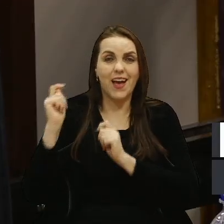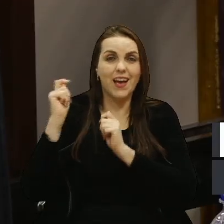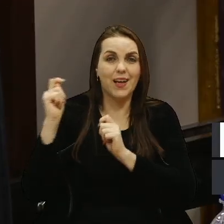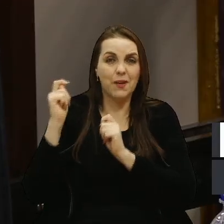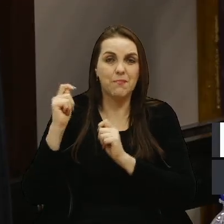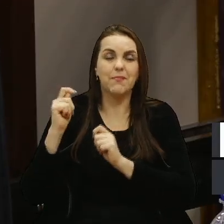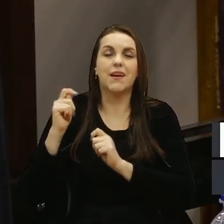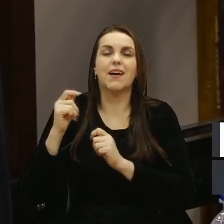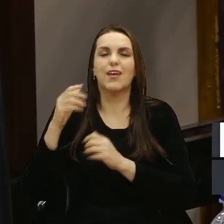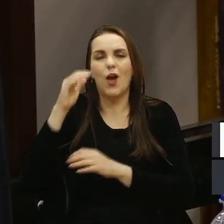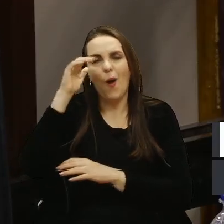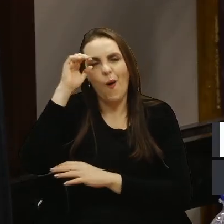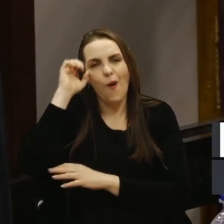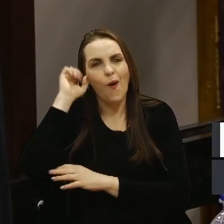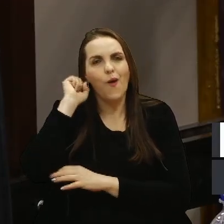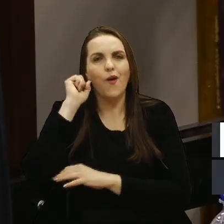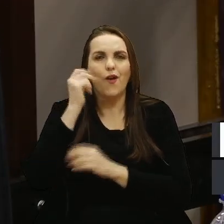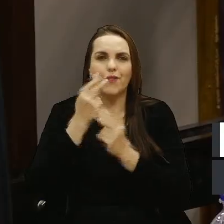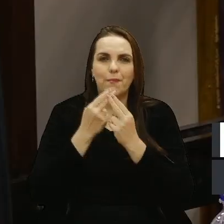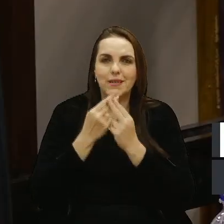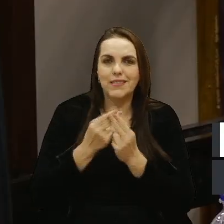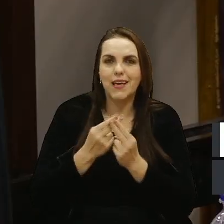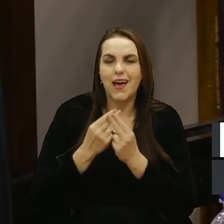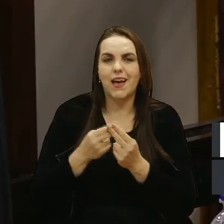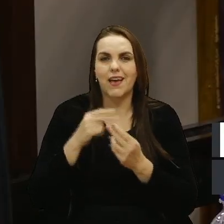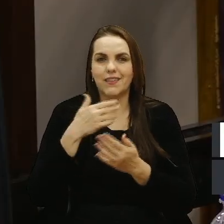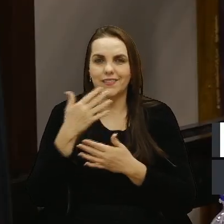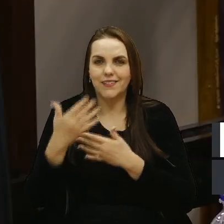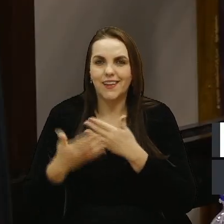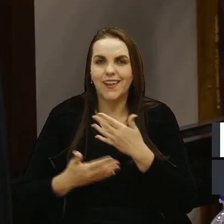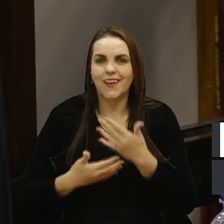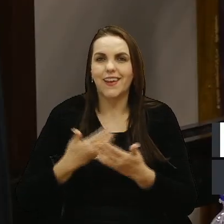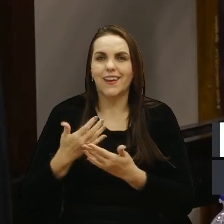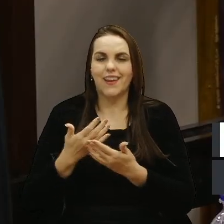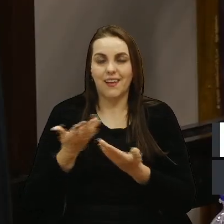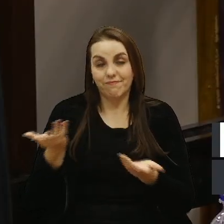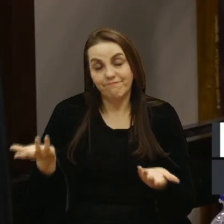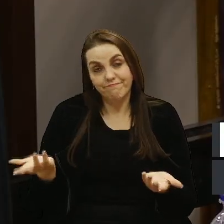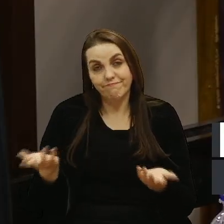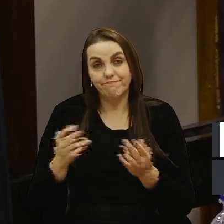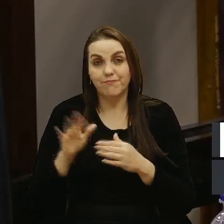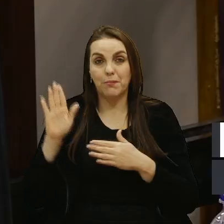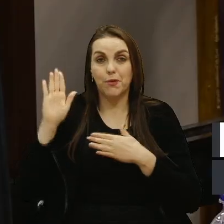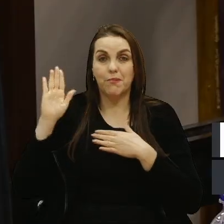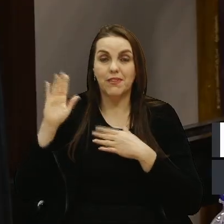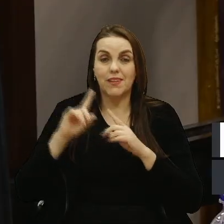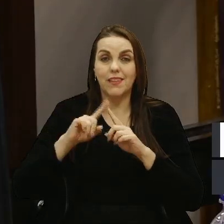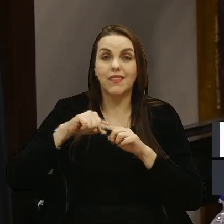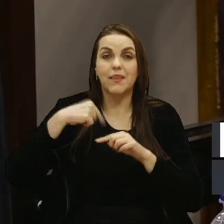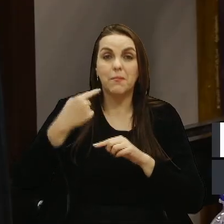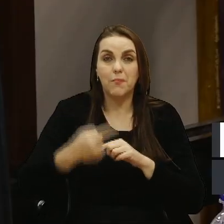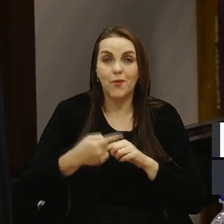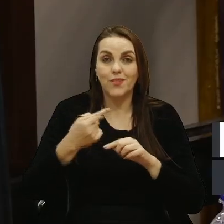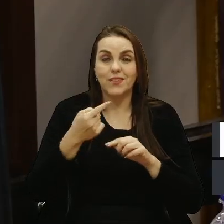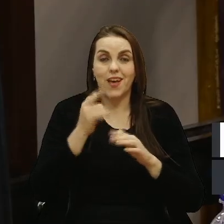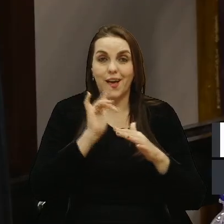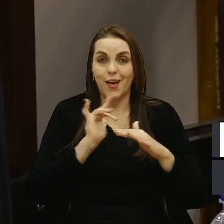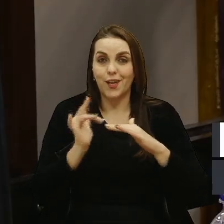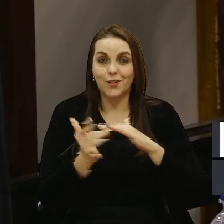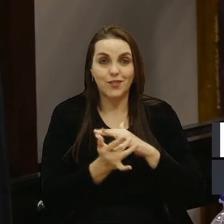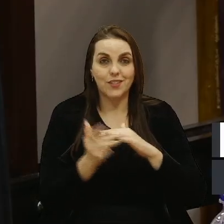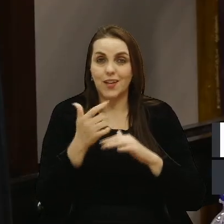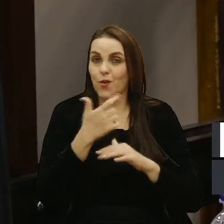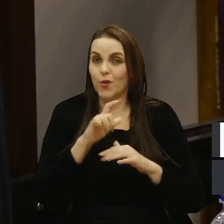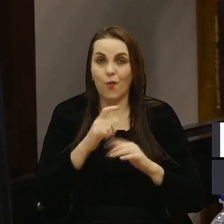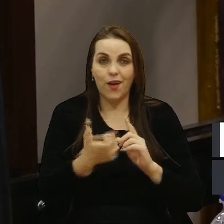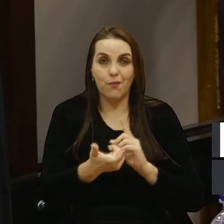eles têm, né, a paciência para ouvir todo mundo, para escutar, para prometer, né? E aí quando chega na rede social eles não querem apanhar, né?